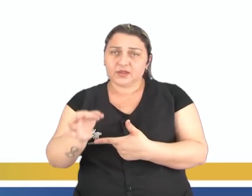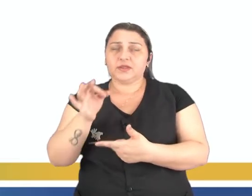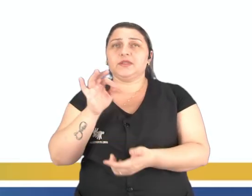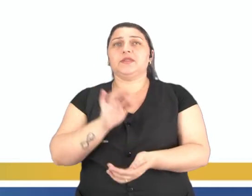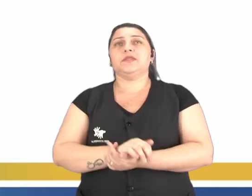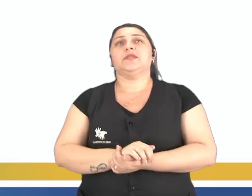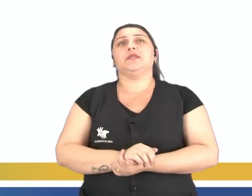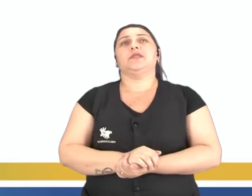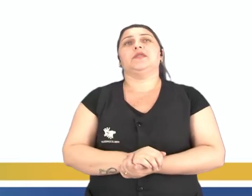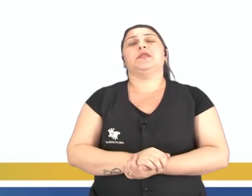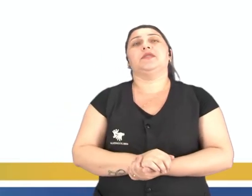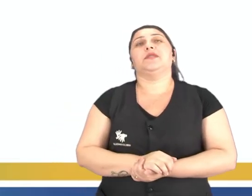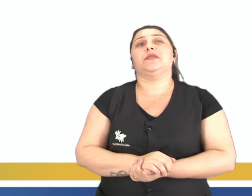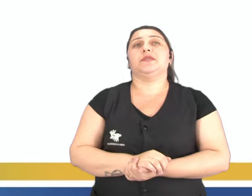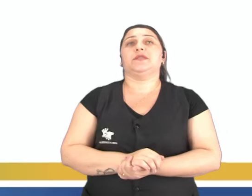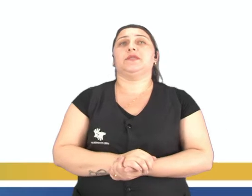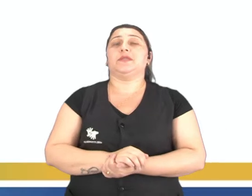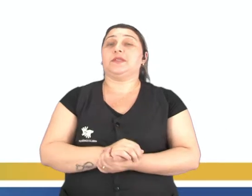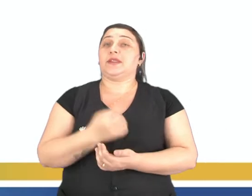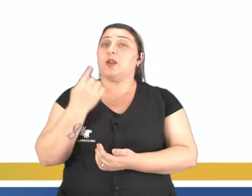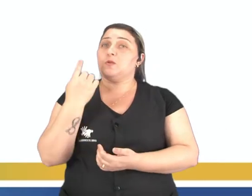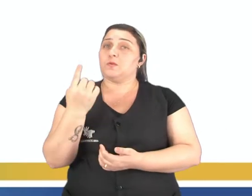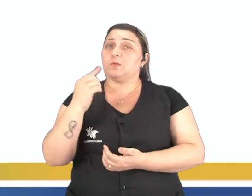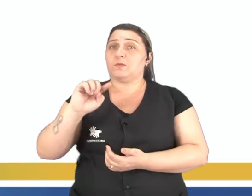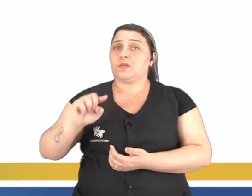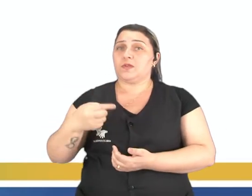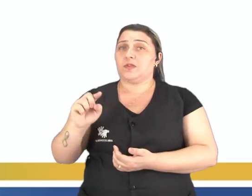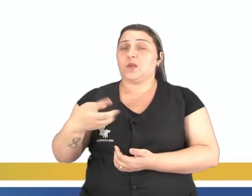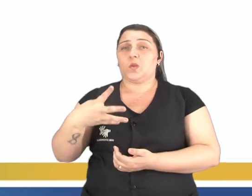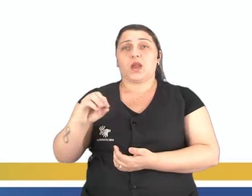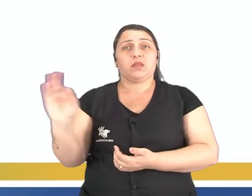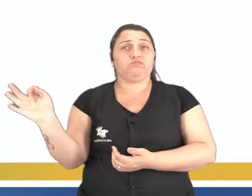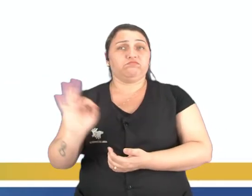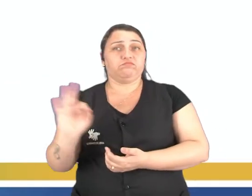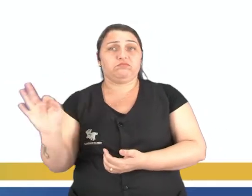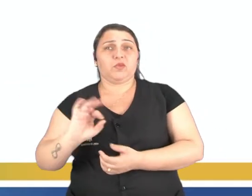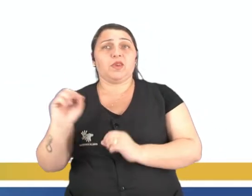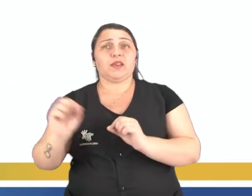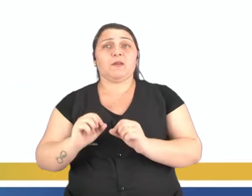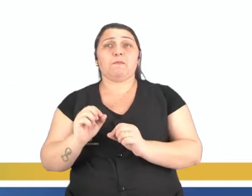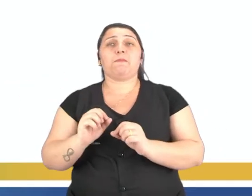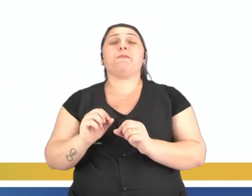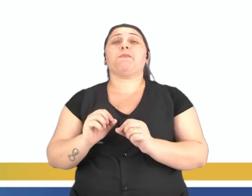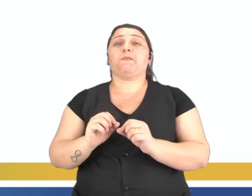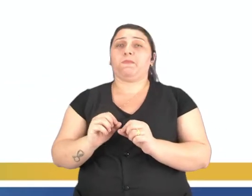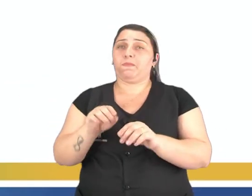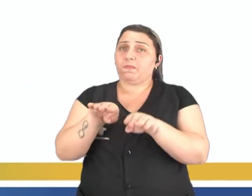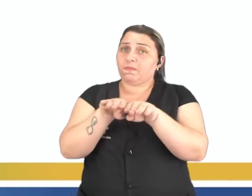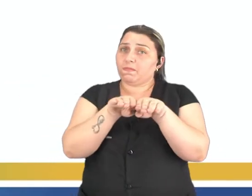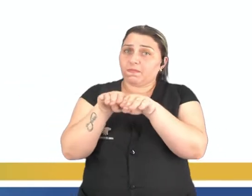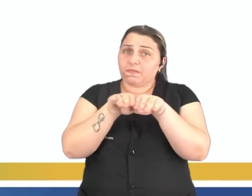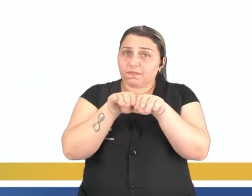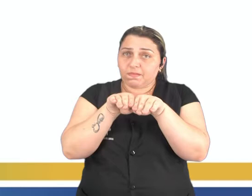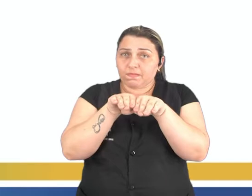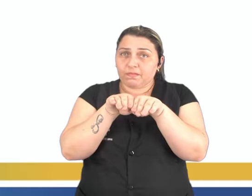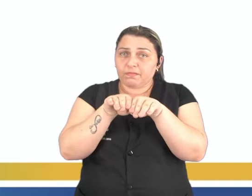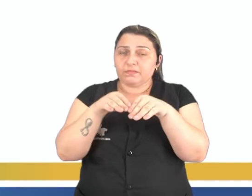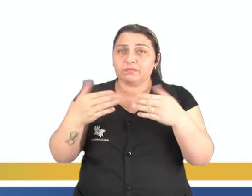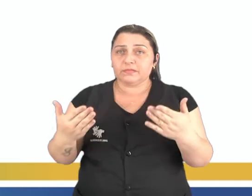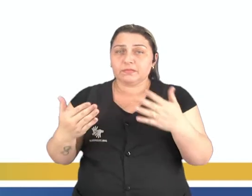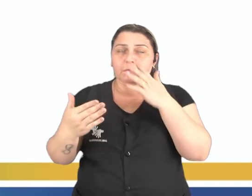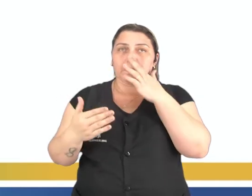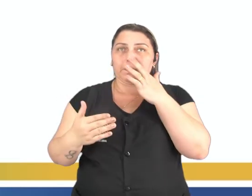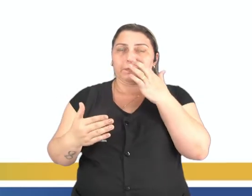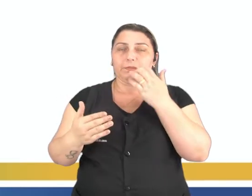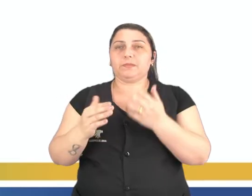que 101,6 tem uma casa decimal, 40 não tem nenhuma. Então, o que nós temos que fazer? Igualar. Então,